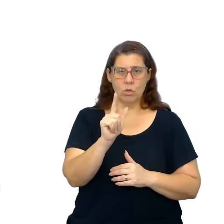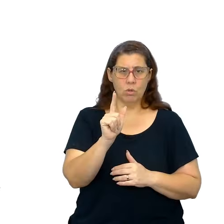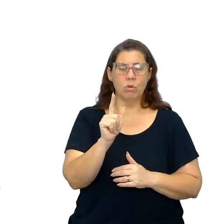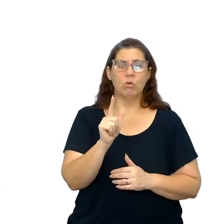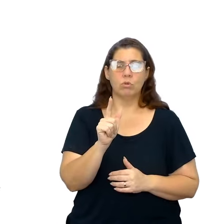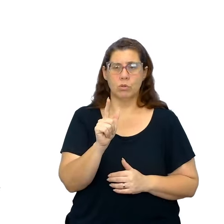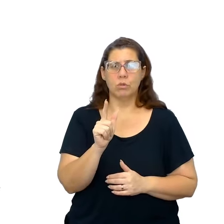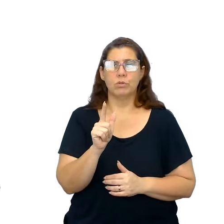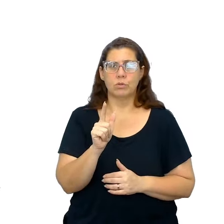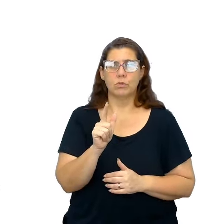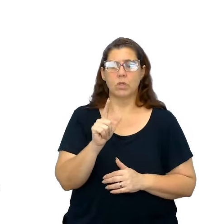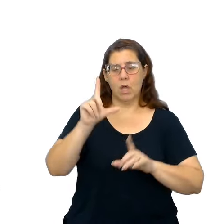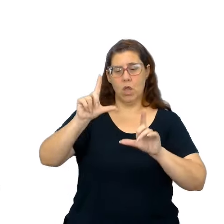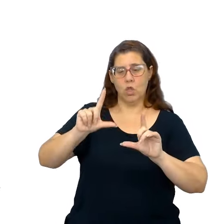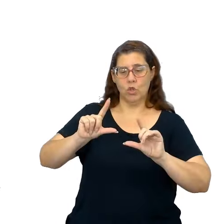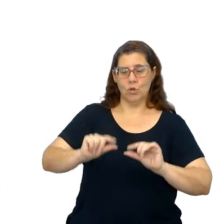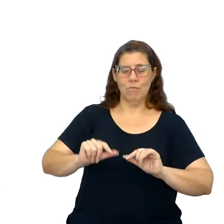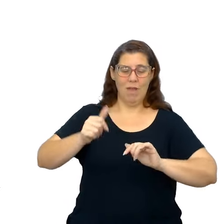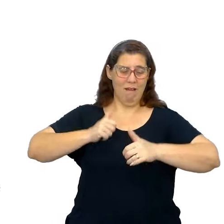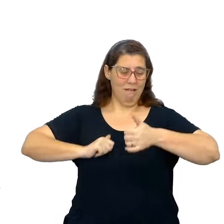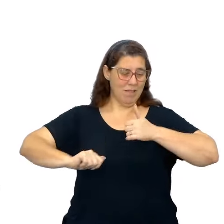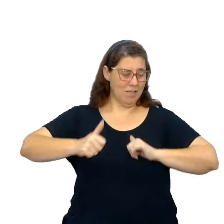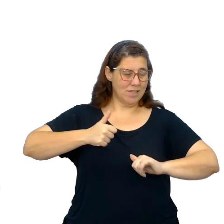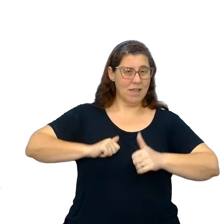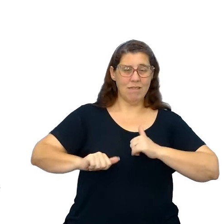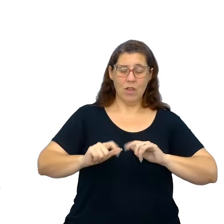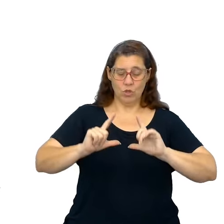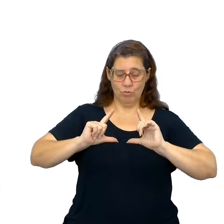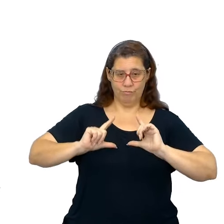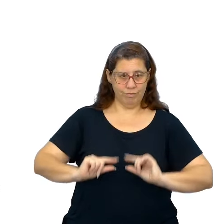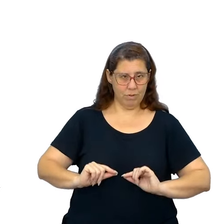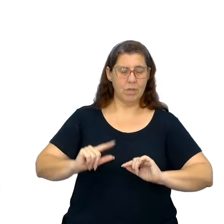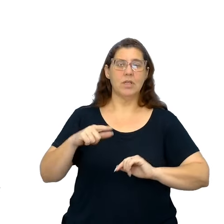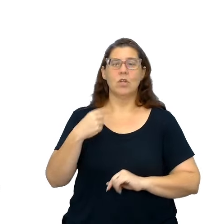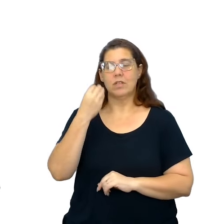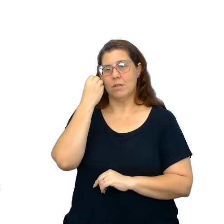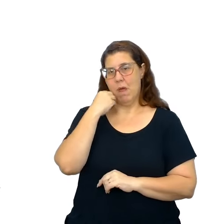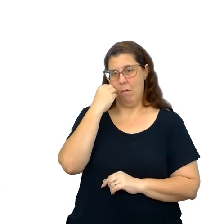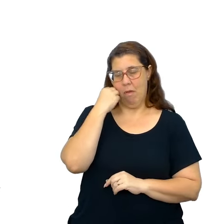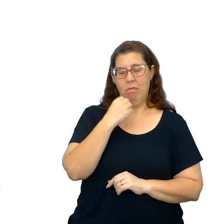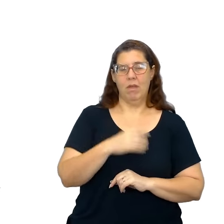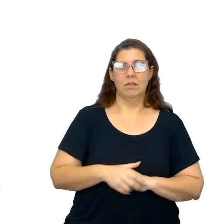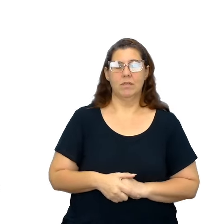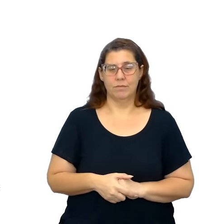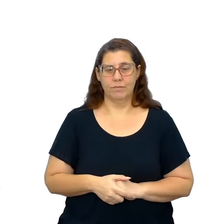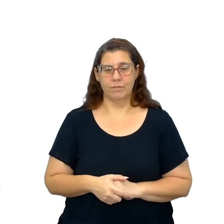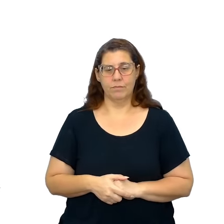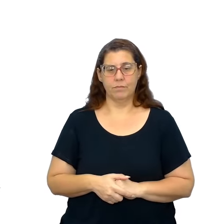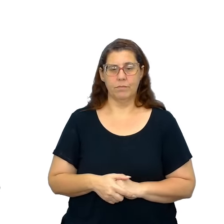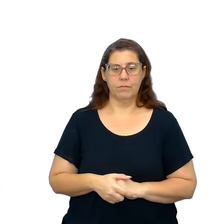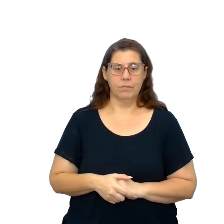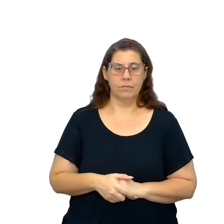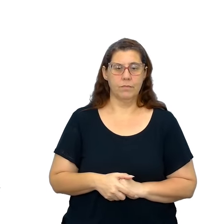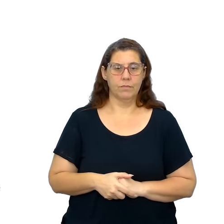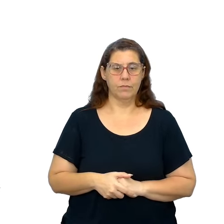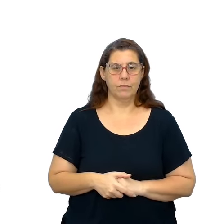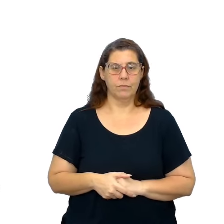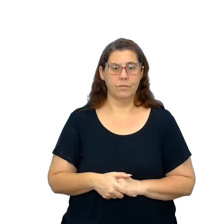aí diminuir a ansiedade e ter mais fatores experimentais. Fábio.